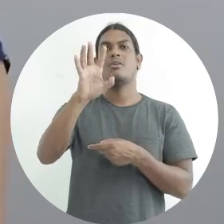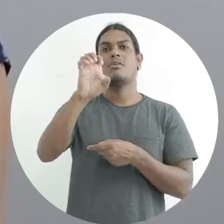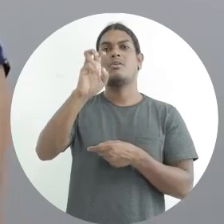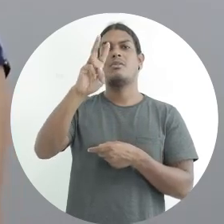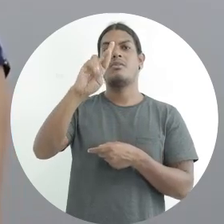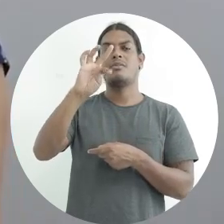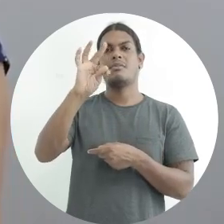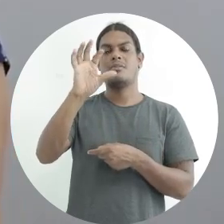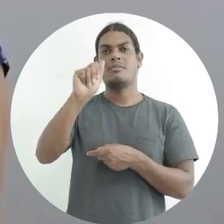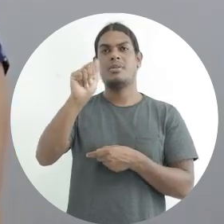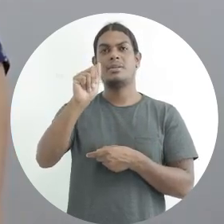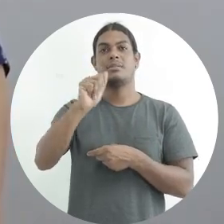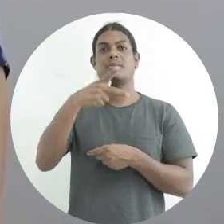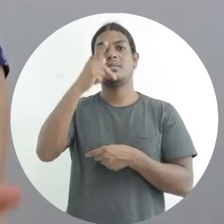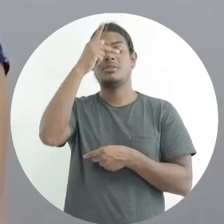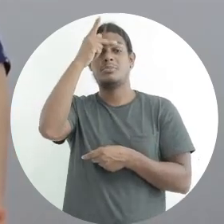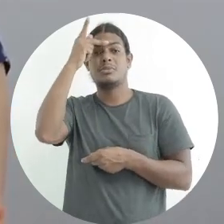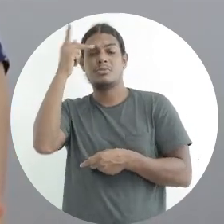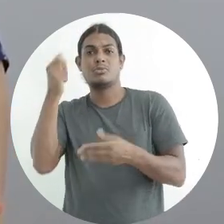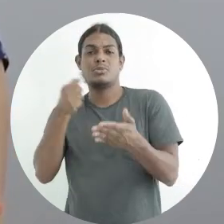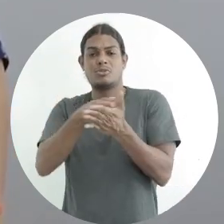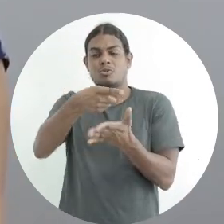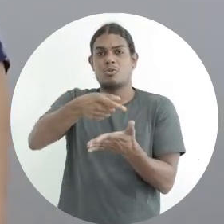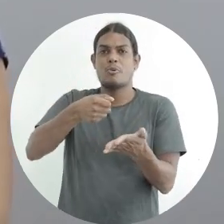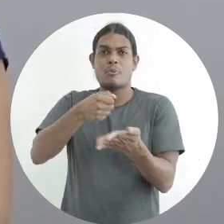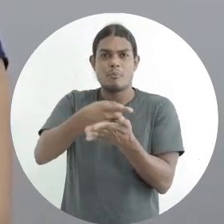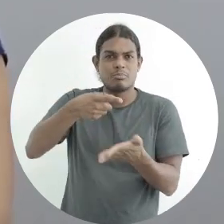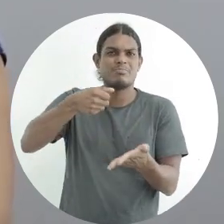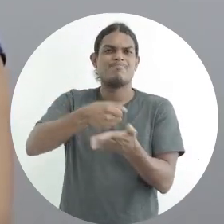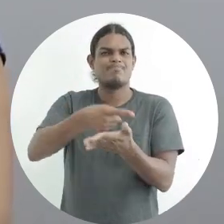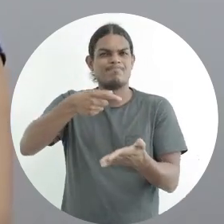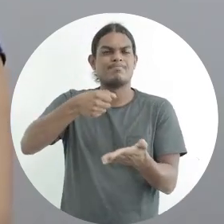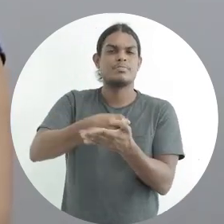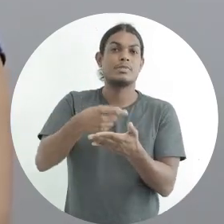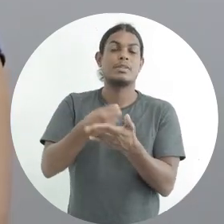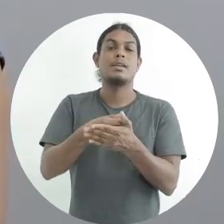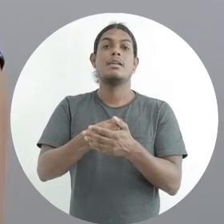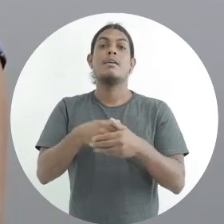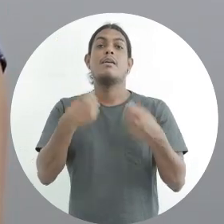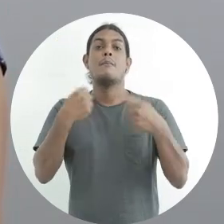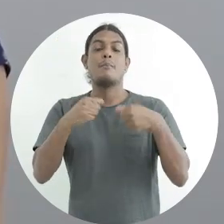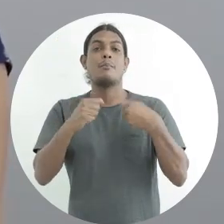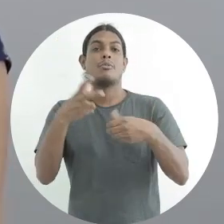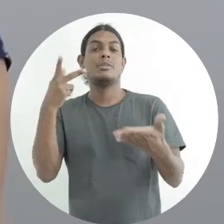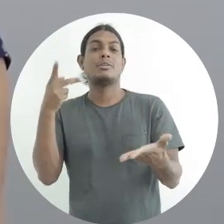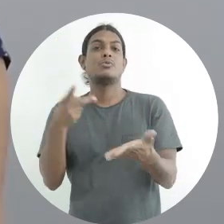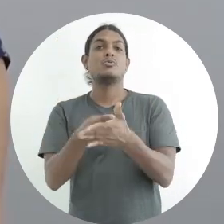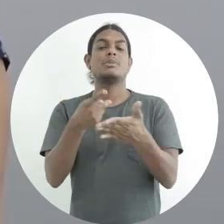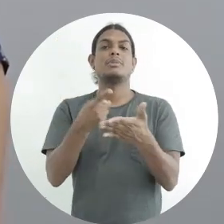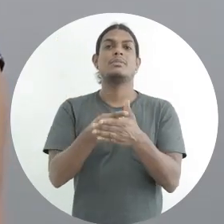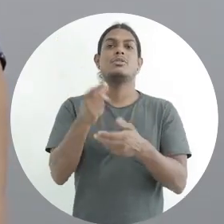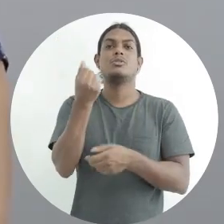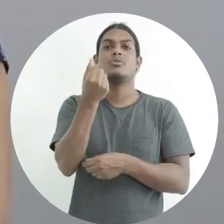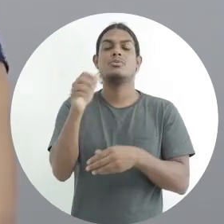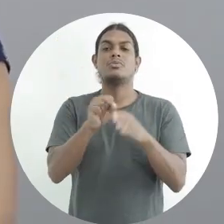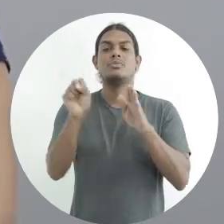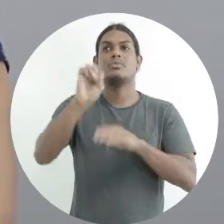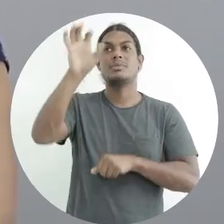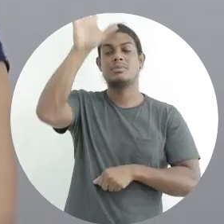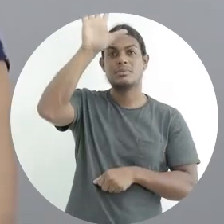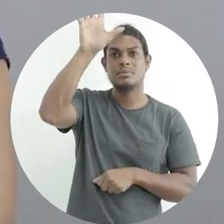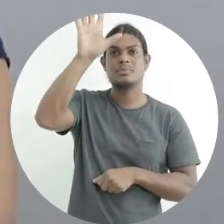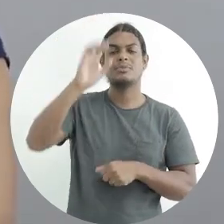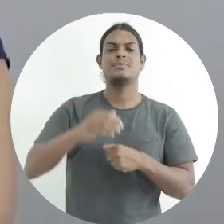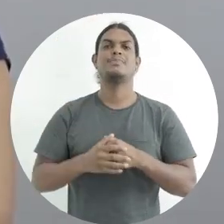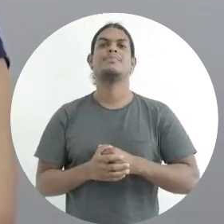isso tende a que os preços aumentem. E o que é inflação, na verdade? Nada mais é do que o aumento generalizado dos